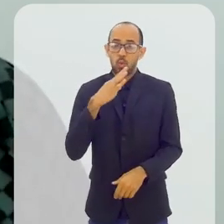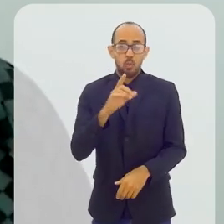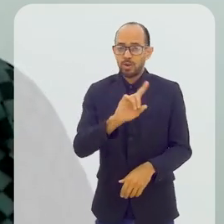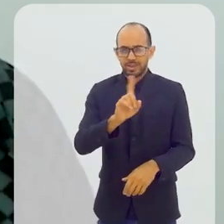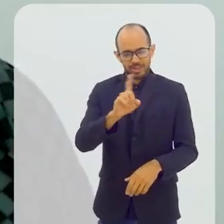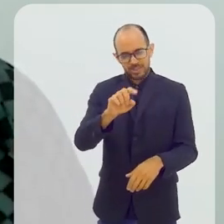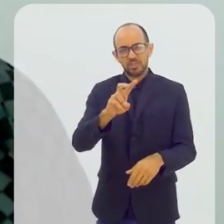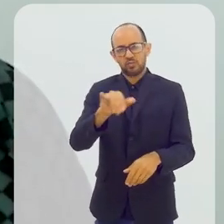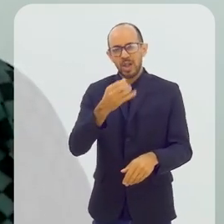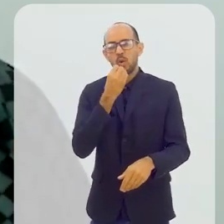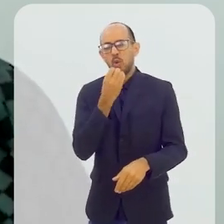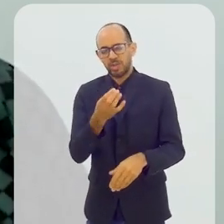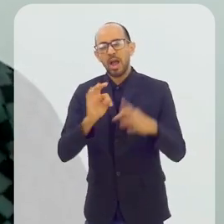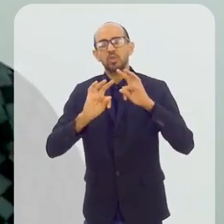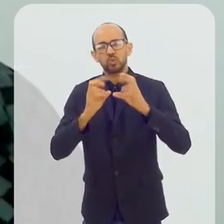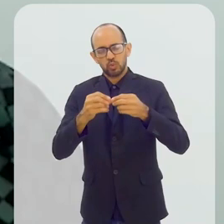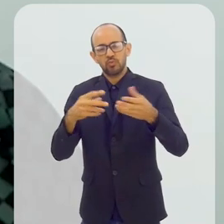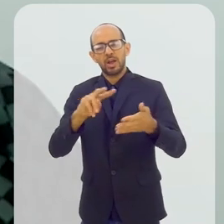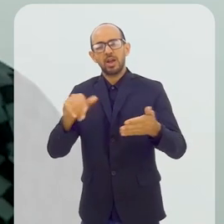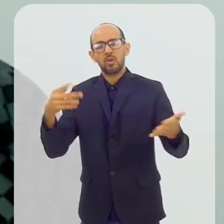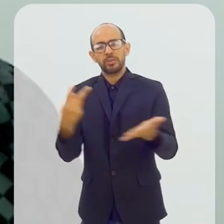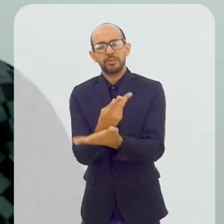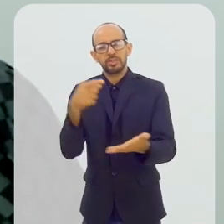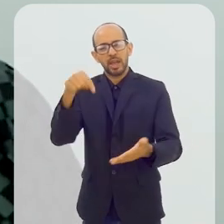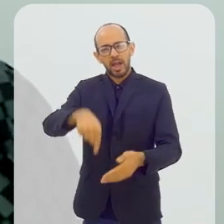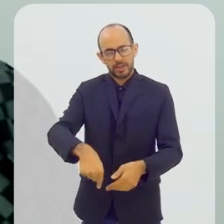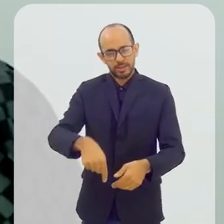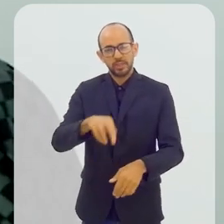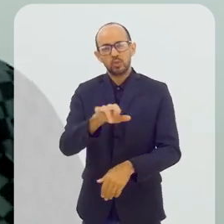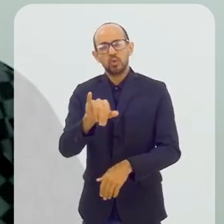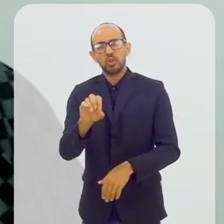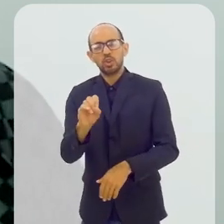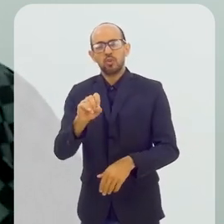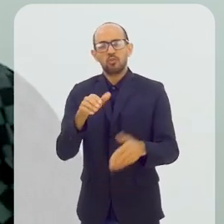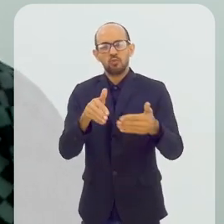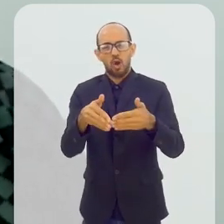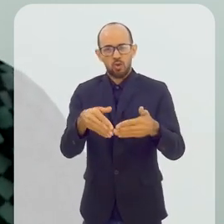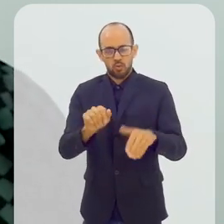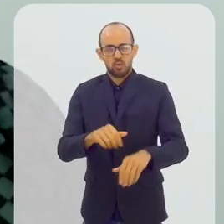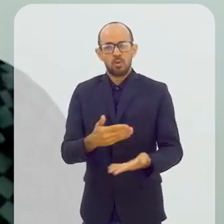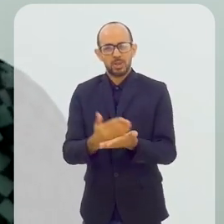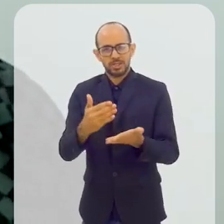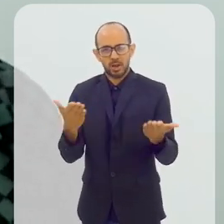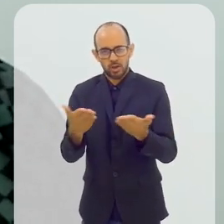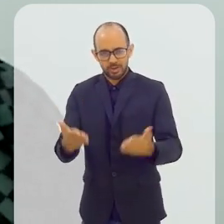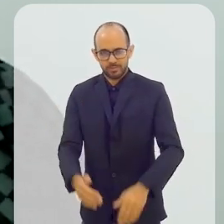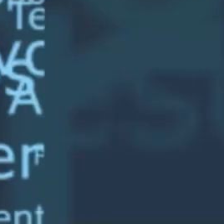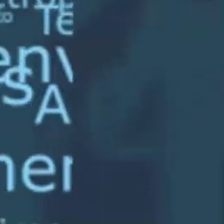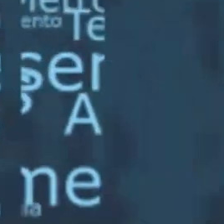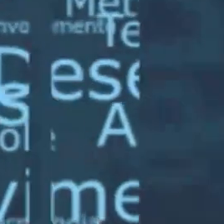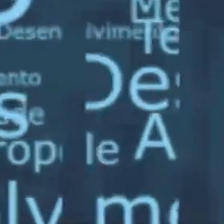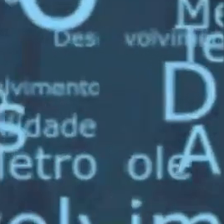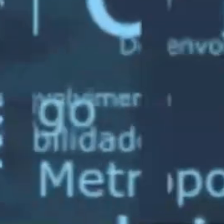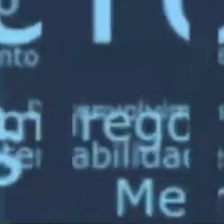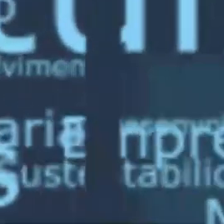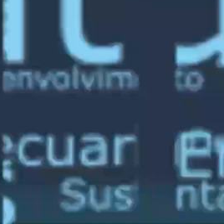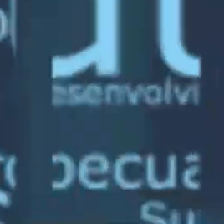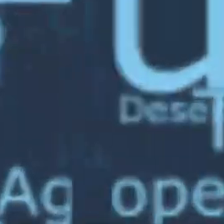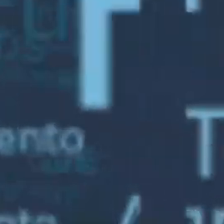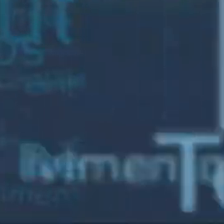você ainda não conhece a Semana Lixo Zero, a gente vai contar tudo o que vai acontecer aqui no Rio em Foco, que começa agora.